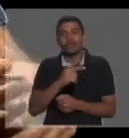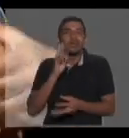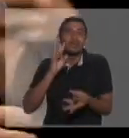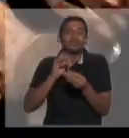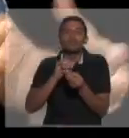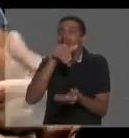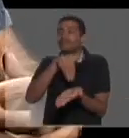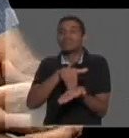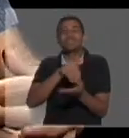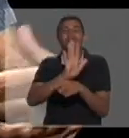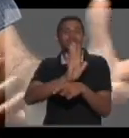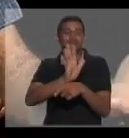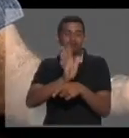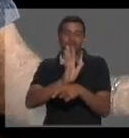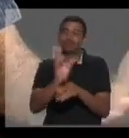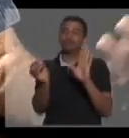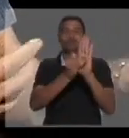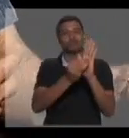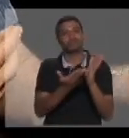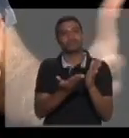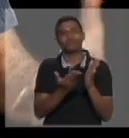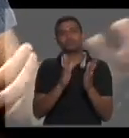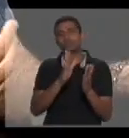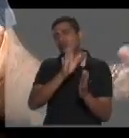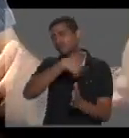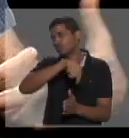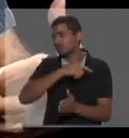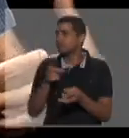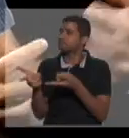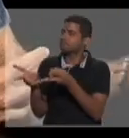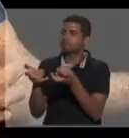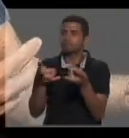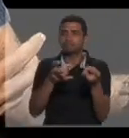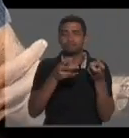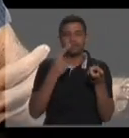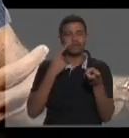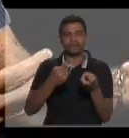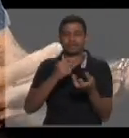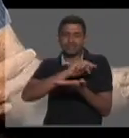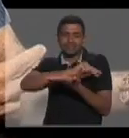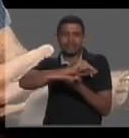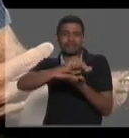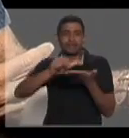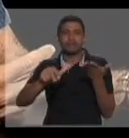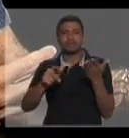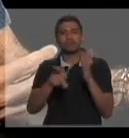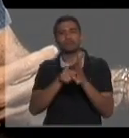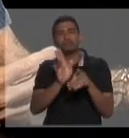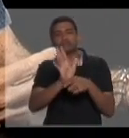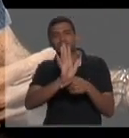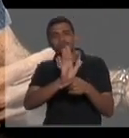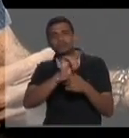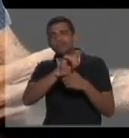do filme e que, na verdade, a gente percebe que muitas dessas questões que o filme